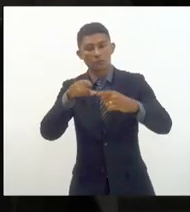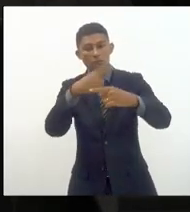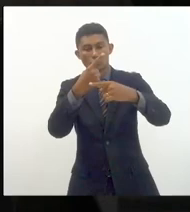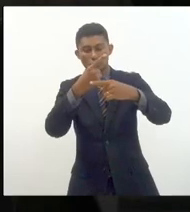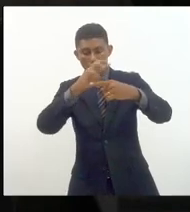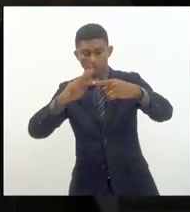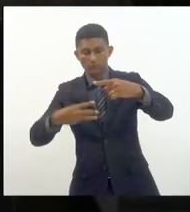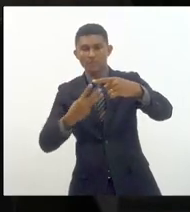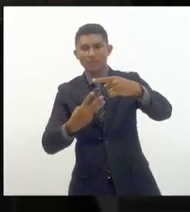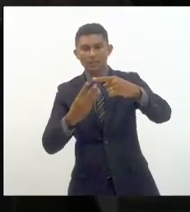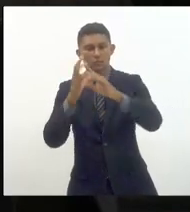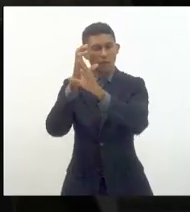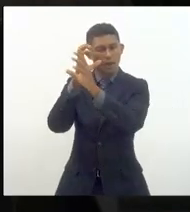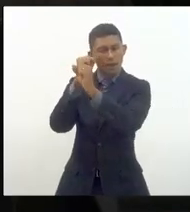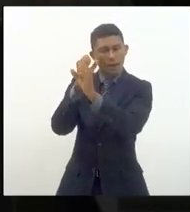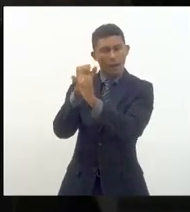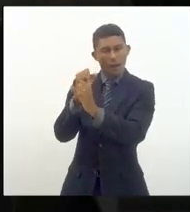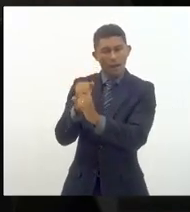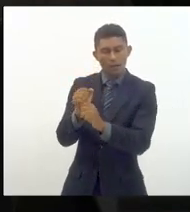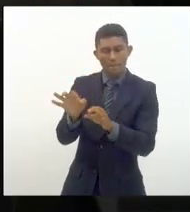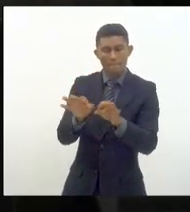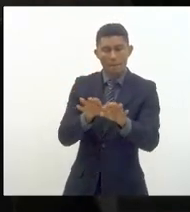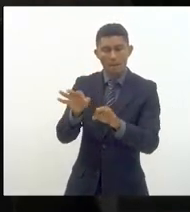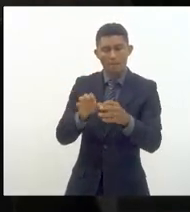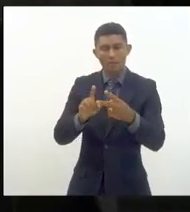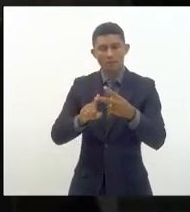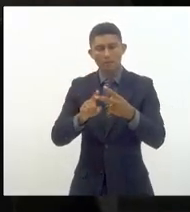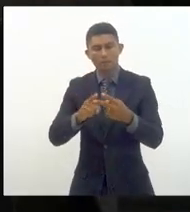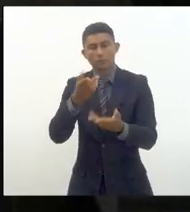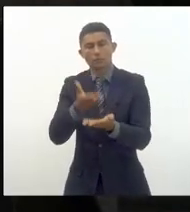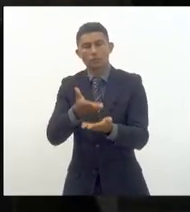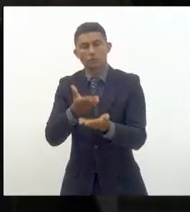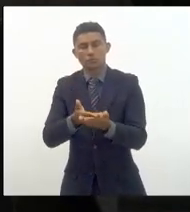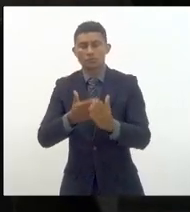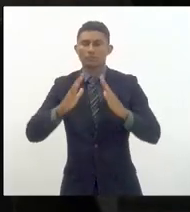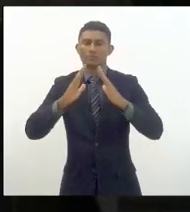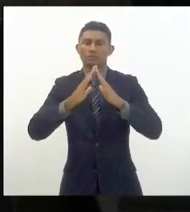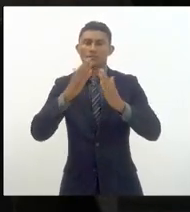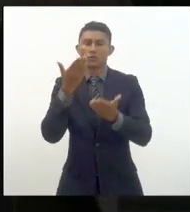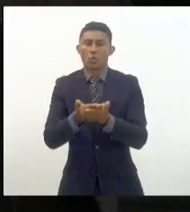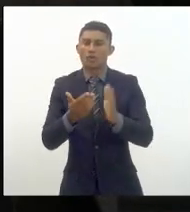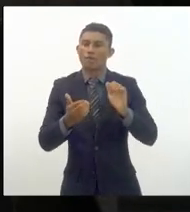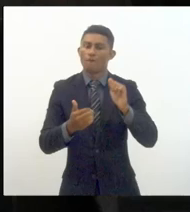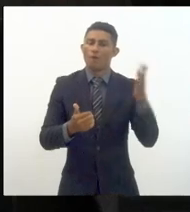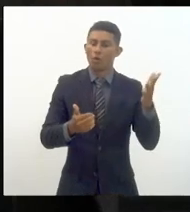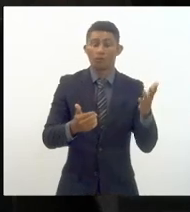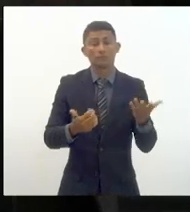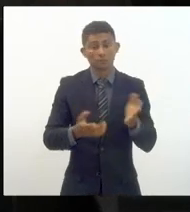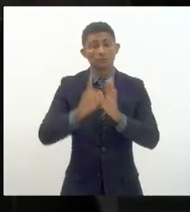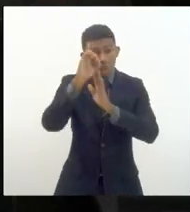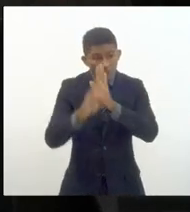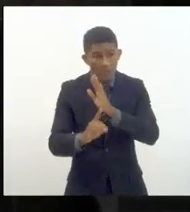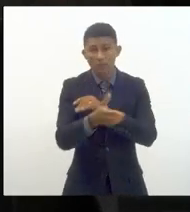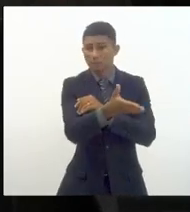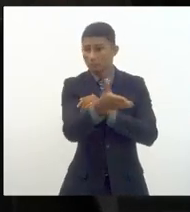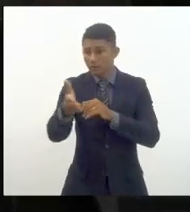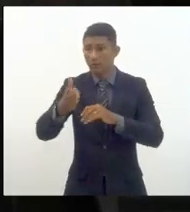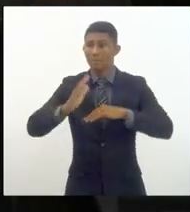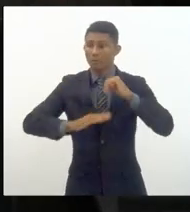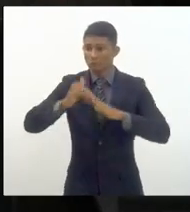né de um terço para planejamento para estudos fora da escola que é direito de forçar a educação